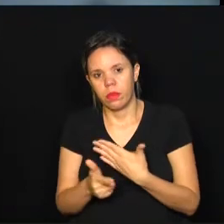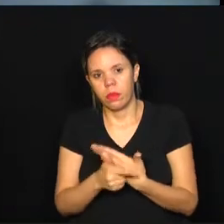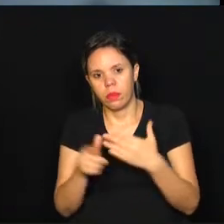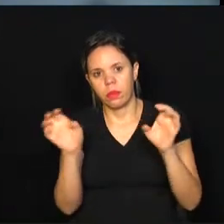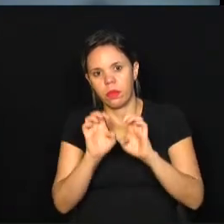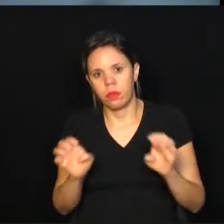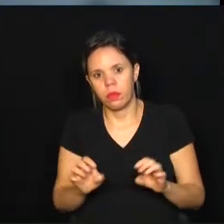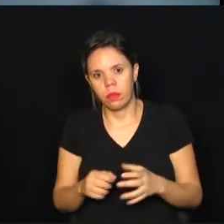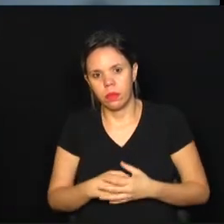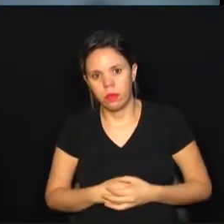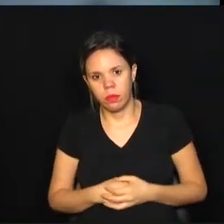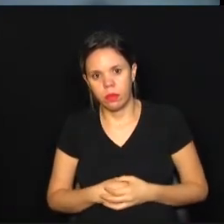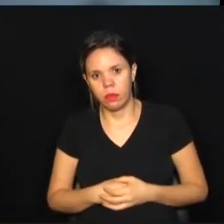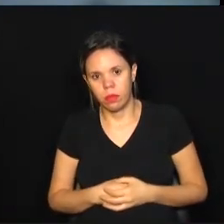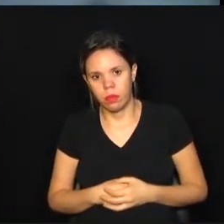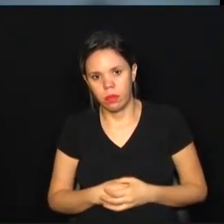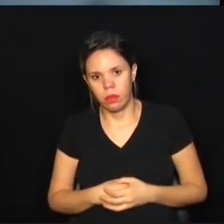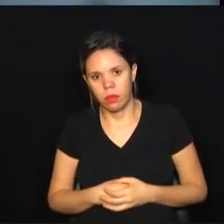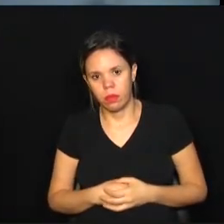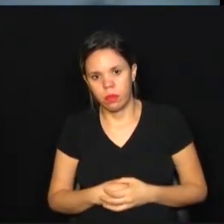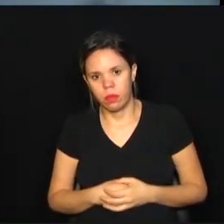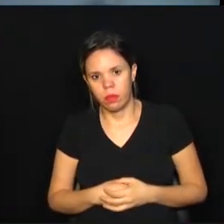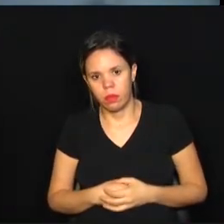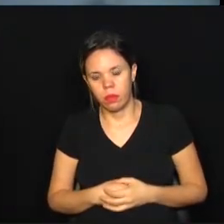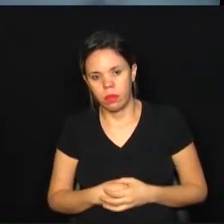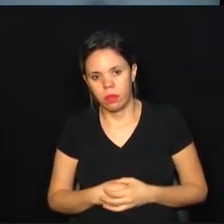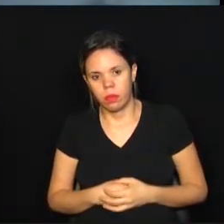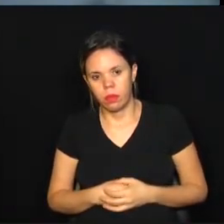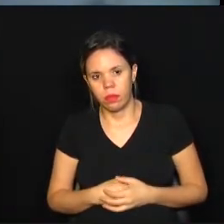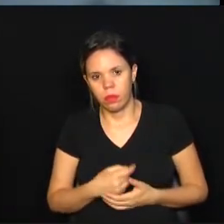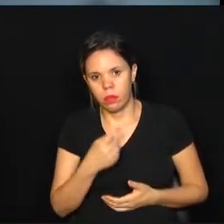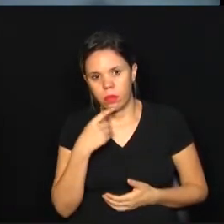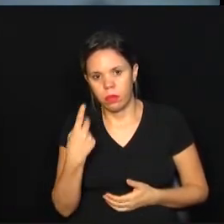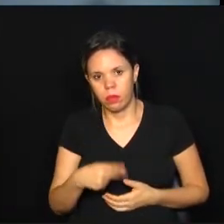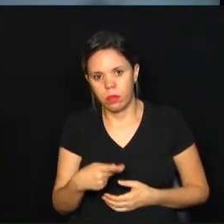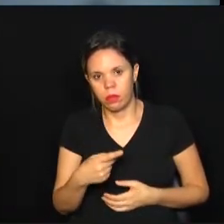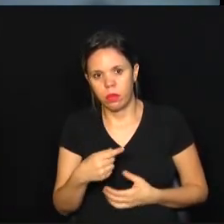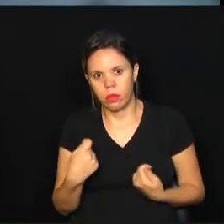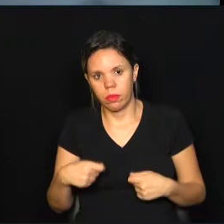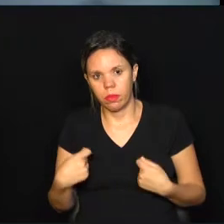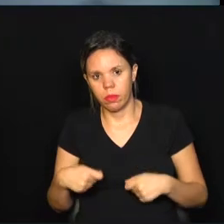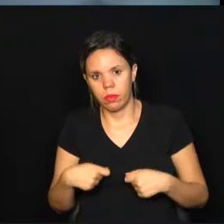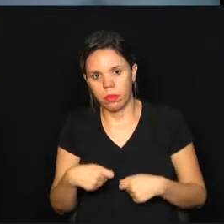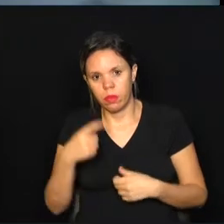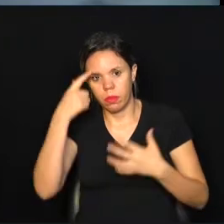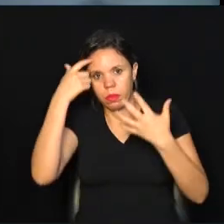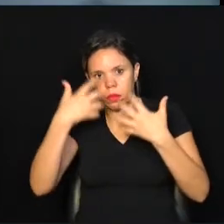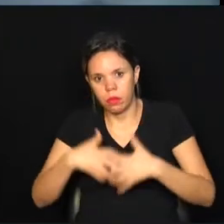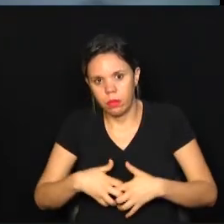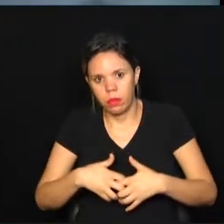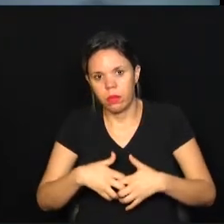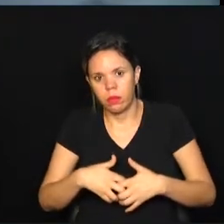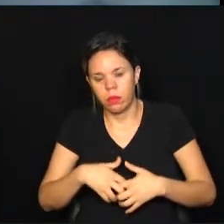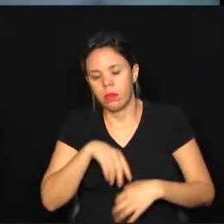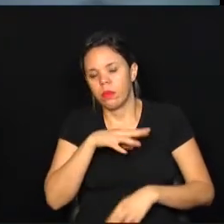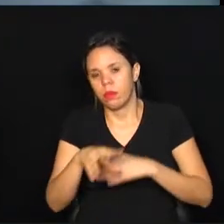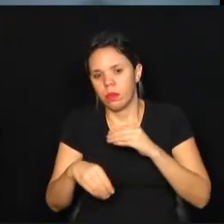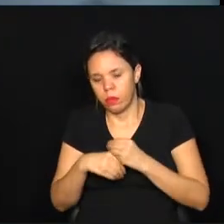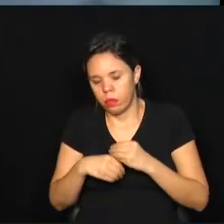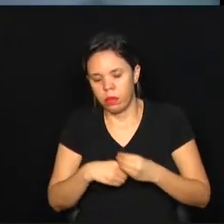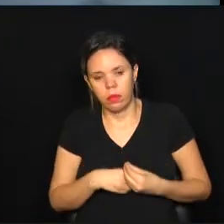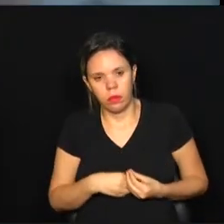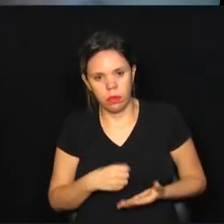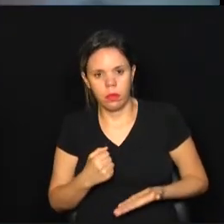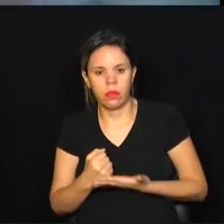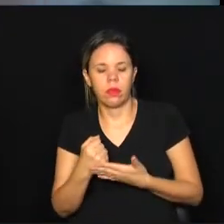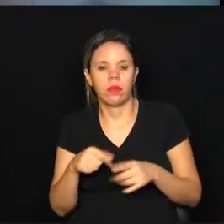estrutural. Então, na realidade de Campinas, a bicicleta precisa ser pensada como um modal complementar,